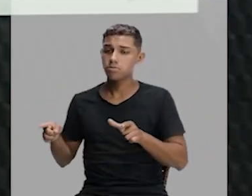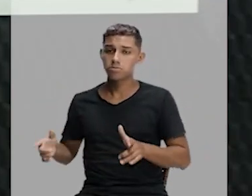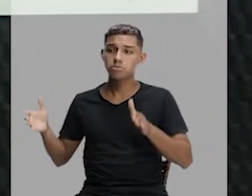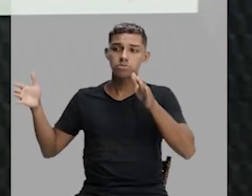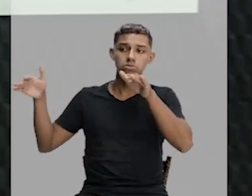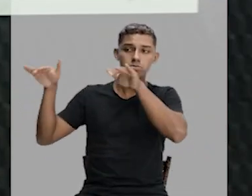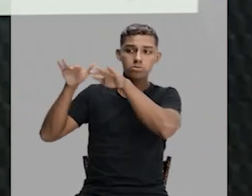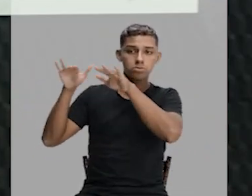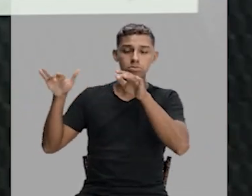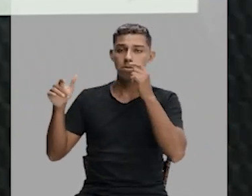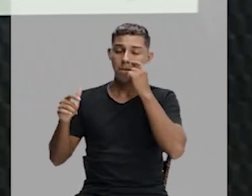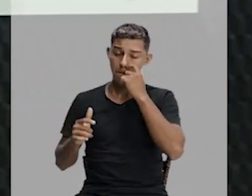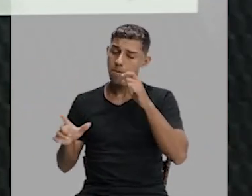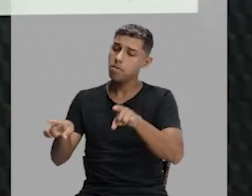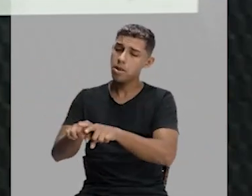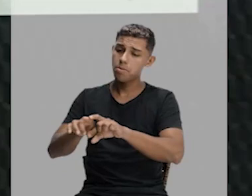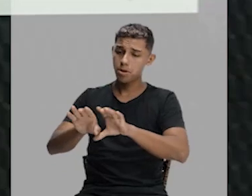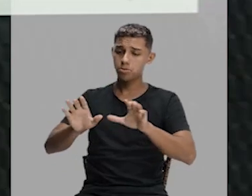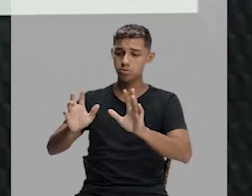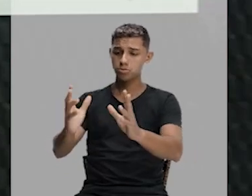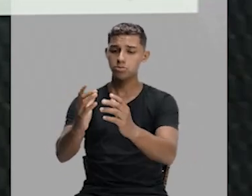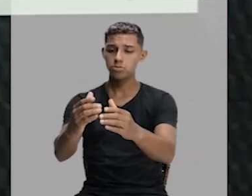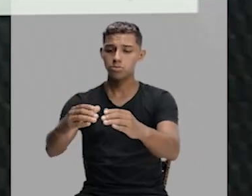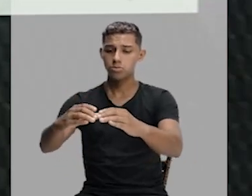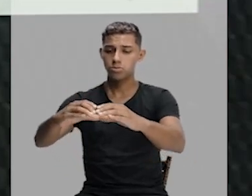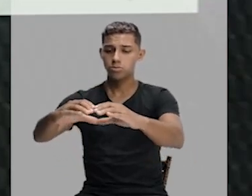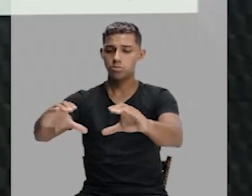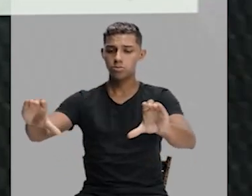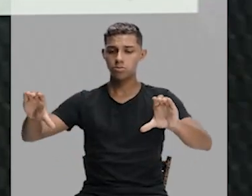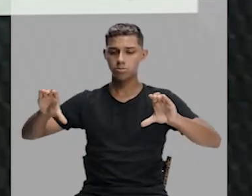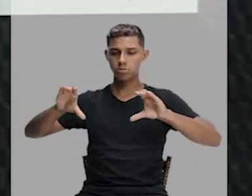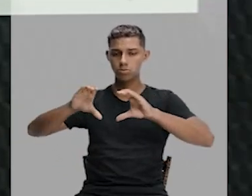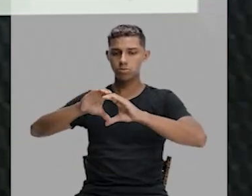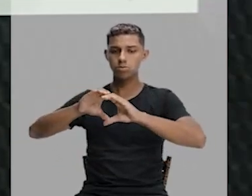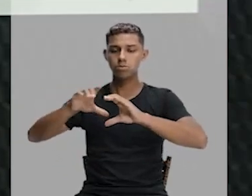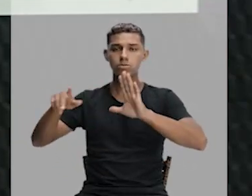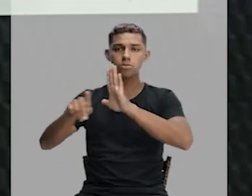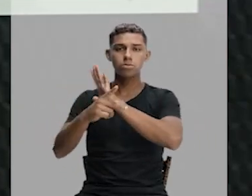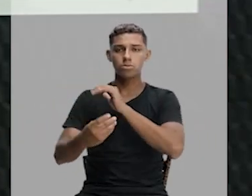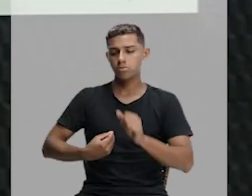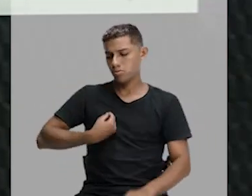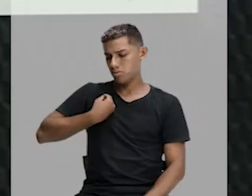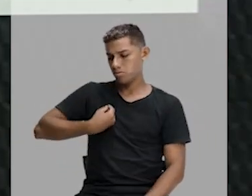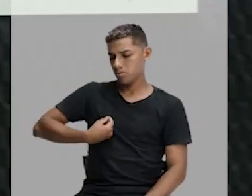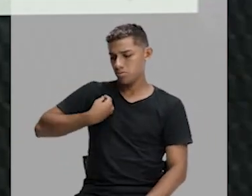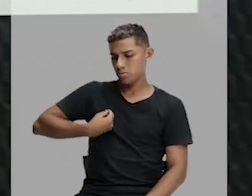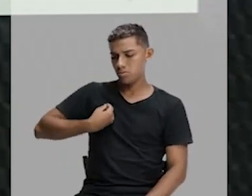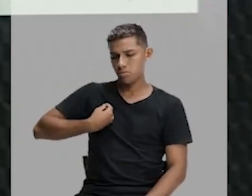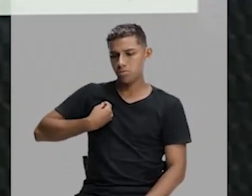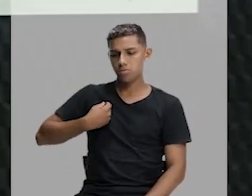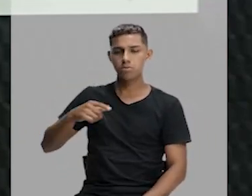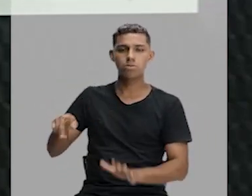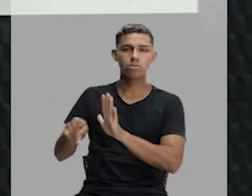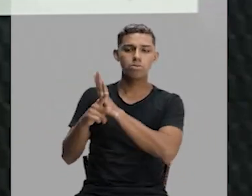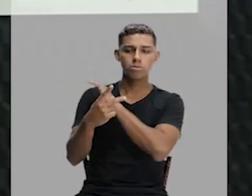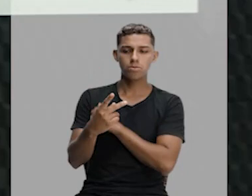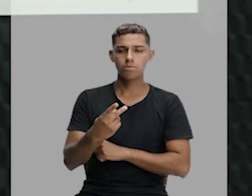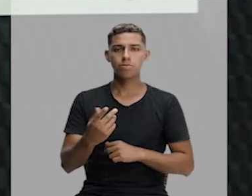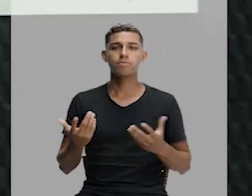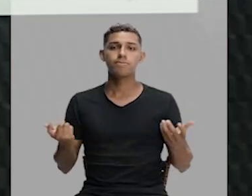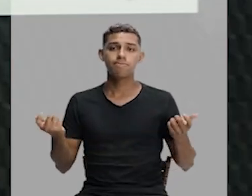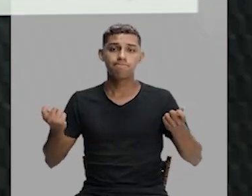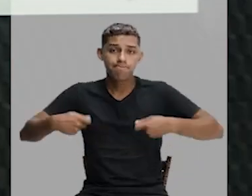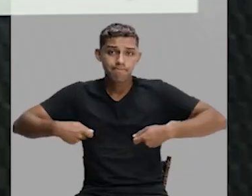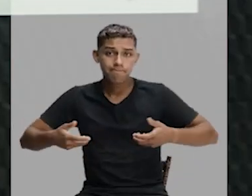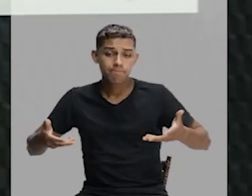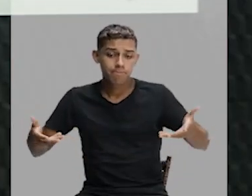paralelepípedos, também de cilindro, né? Mas é um assunto que ele é bastante presente aí na nossa vida, tá? Mas hoje a gente vai